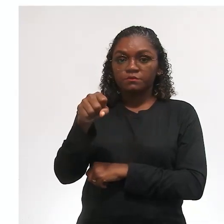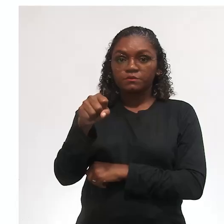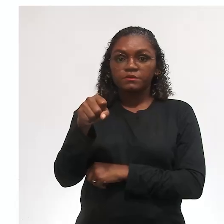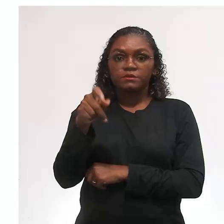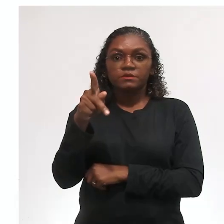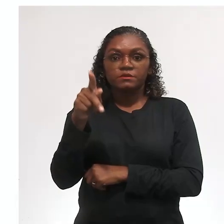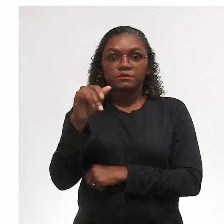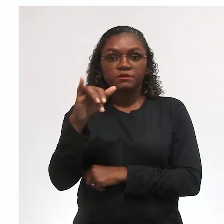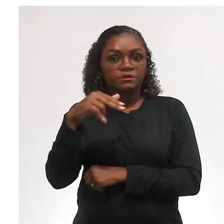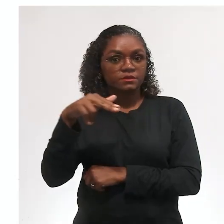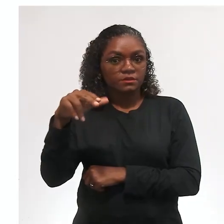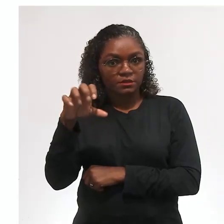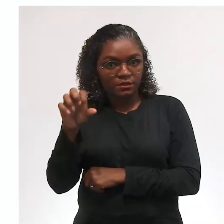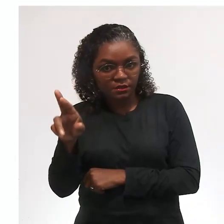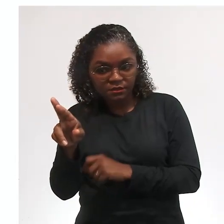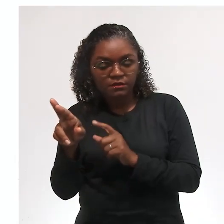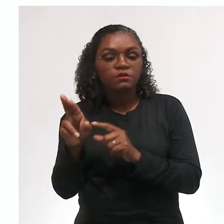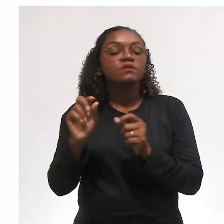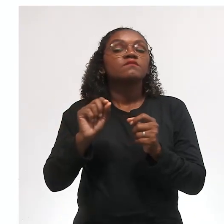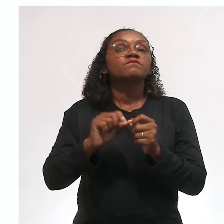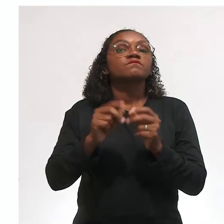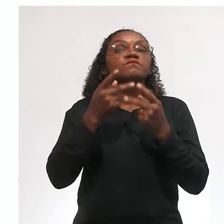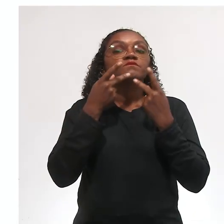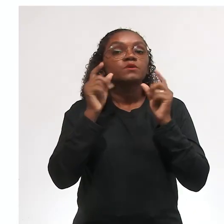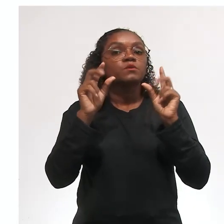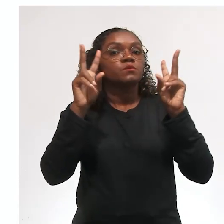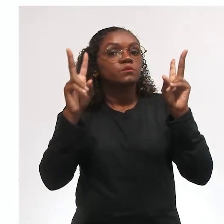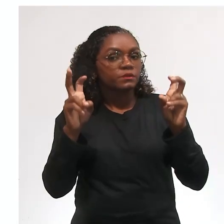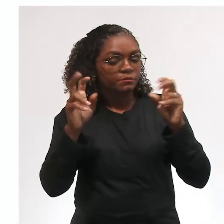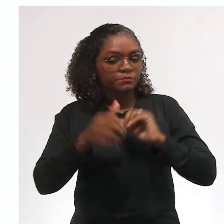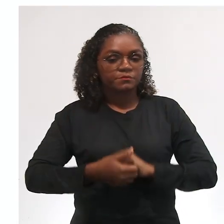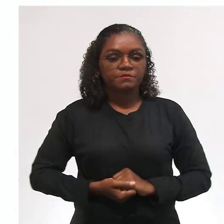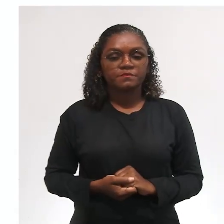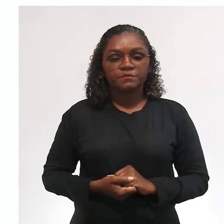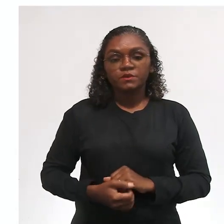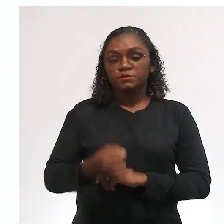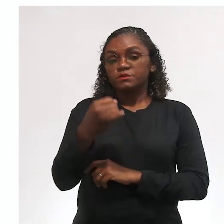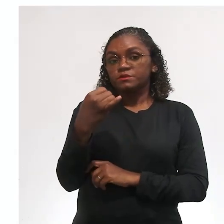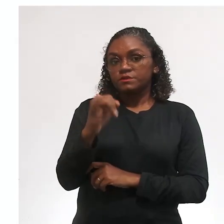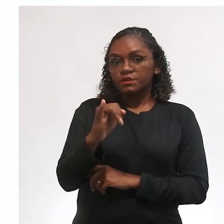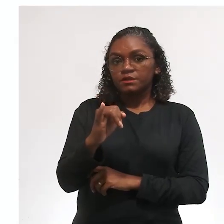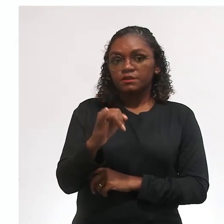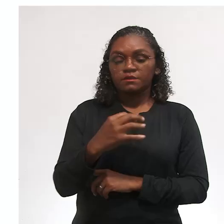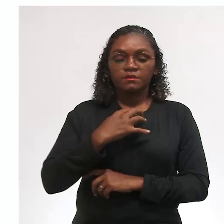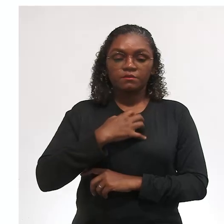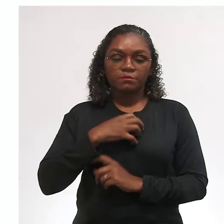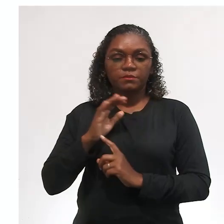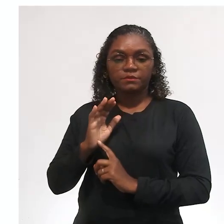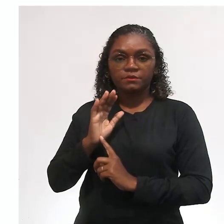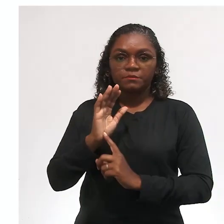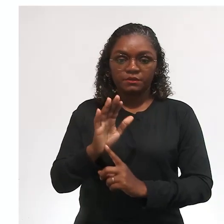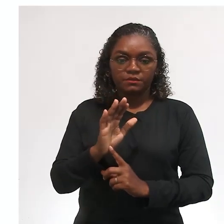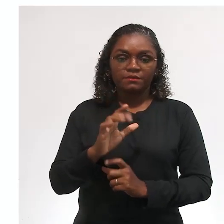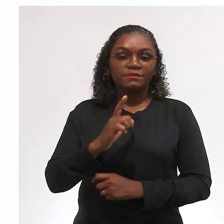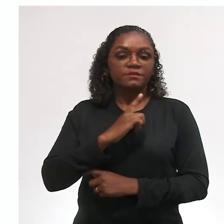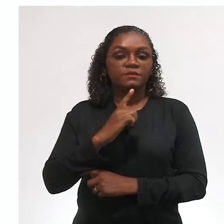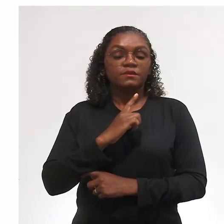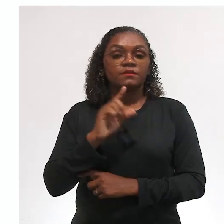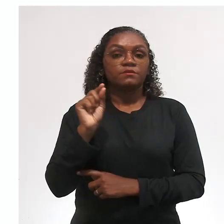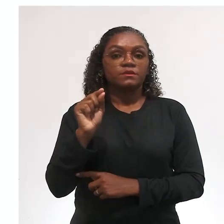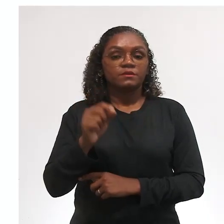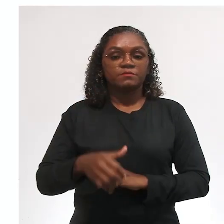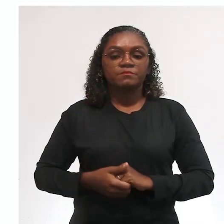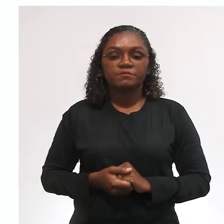aprendizagem que ocorre por meio das consequências de um comportamento. Se um comportamento for seguido por um reforço, esse reforço pode